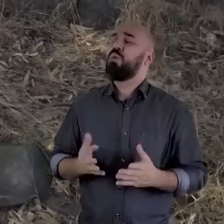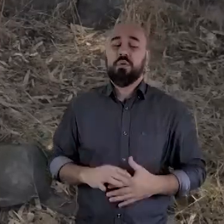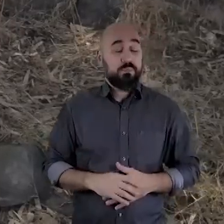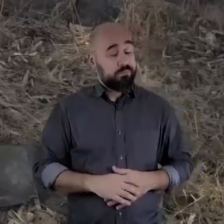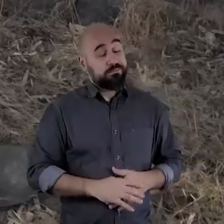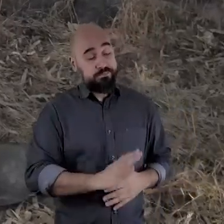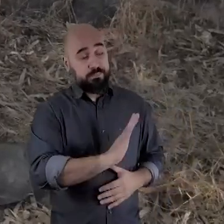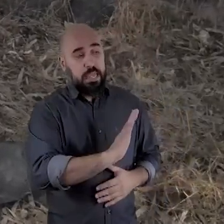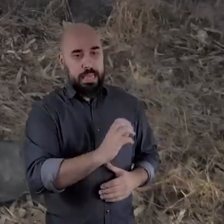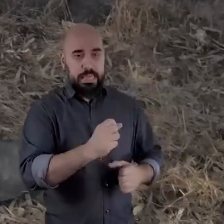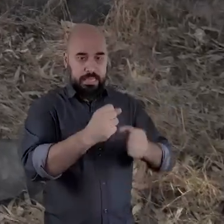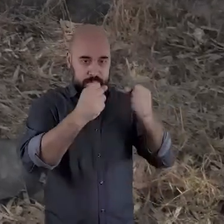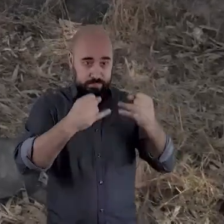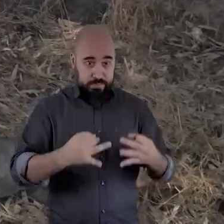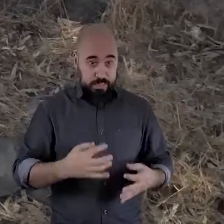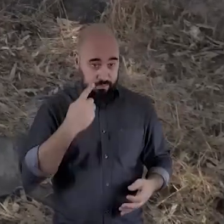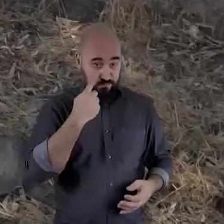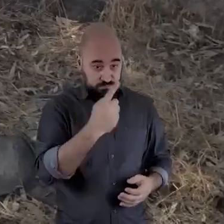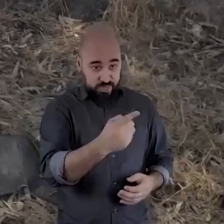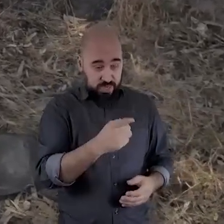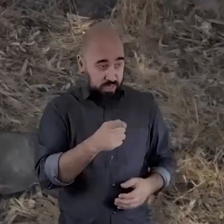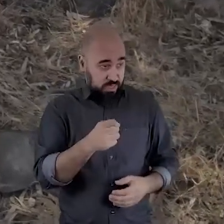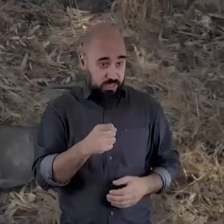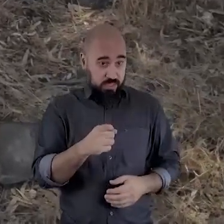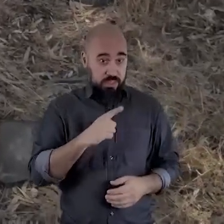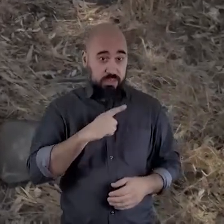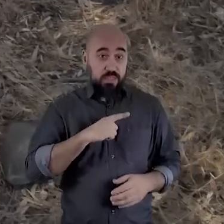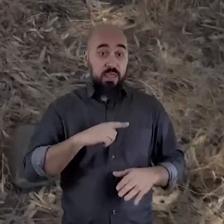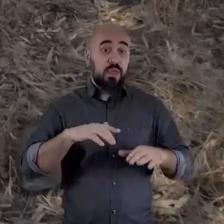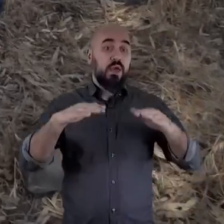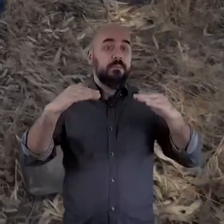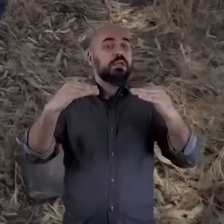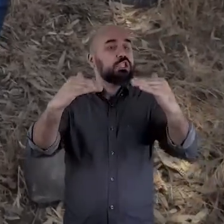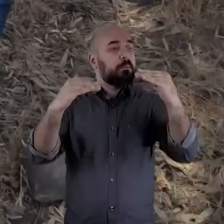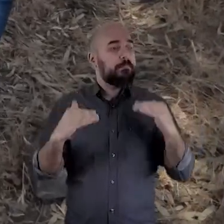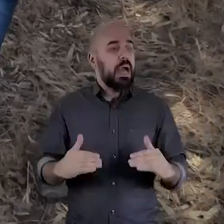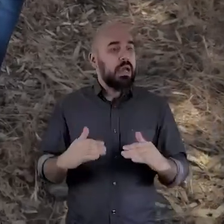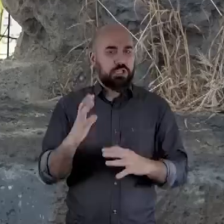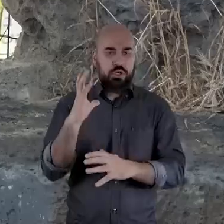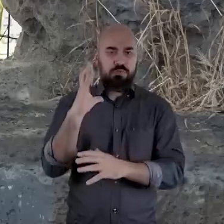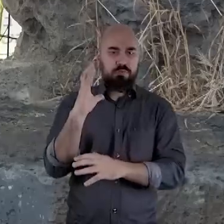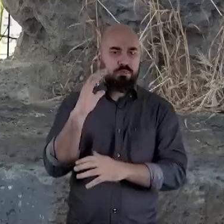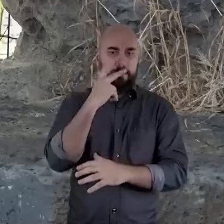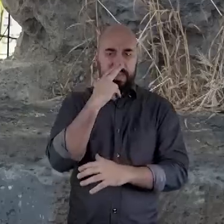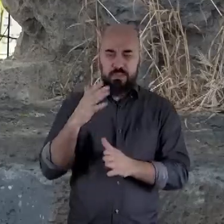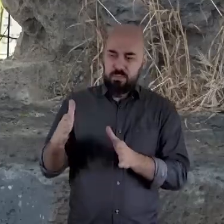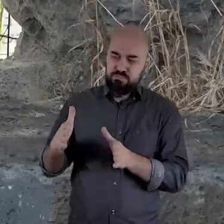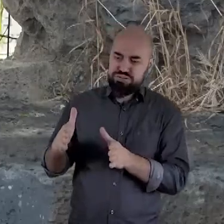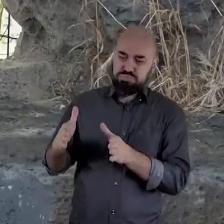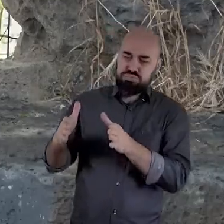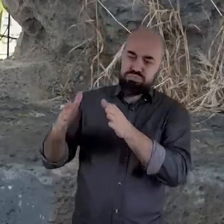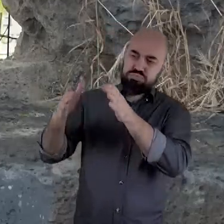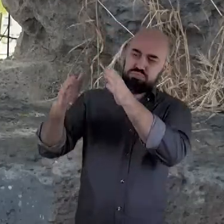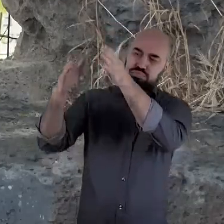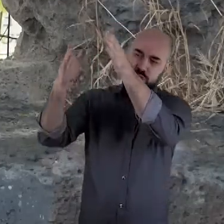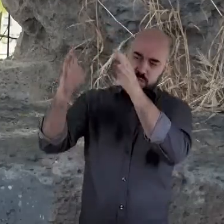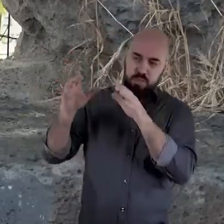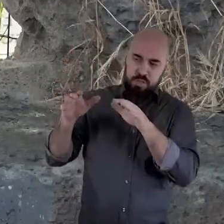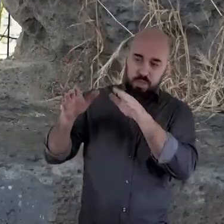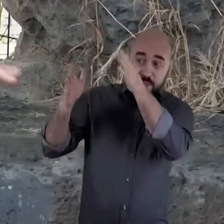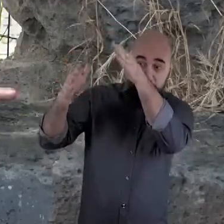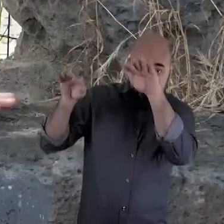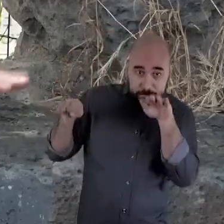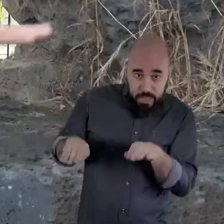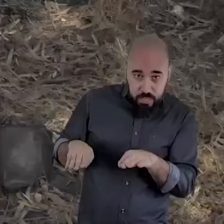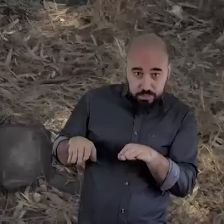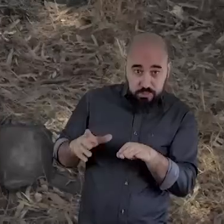Sim, o que vemos aqui está na parte baixa da torre. Essa é só uma parte da torre. Imagine que a